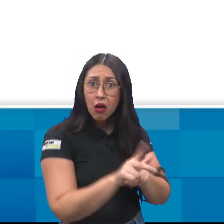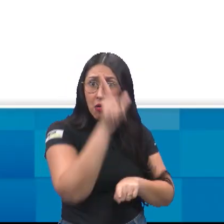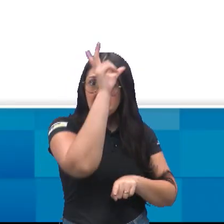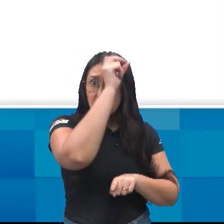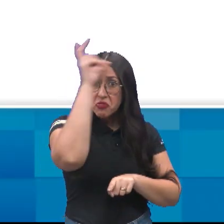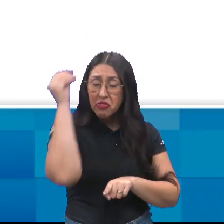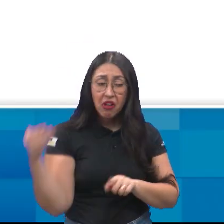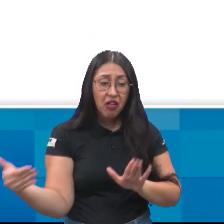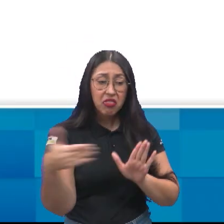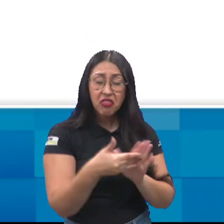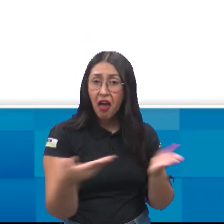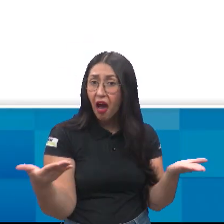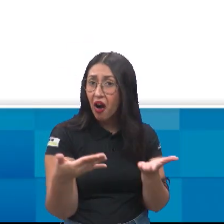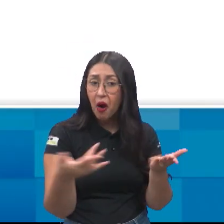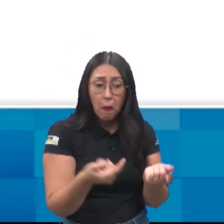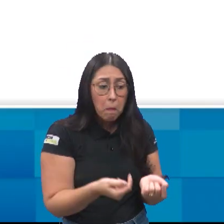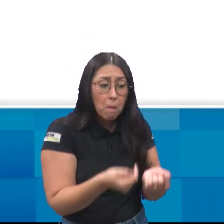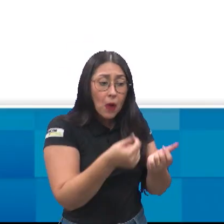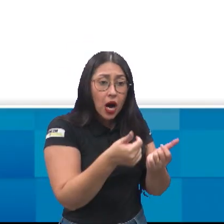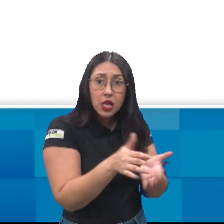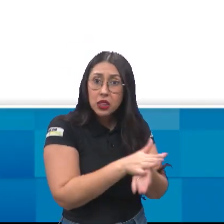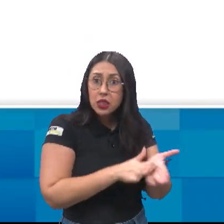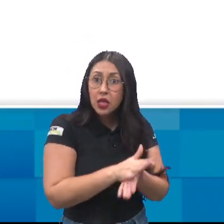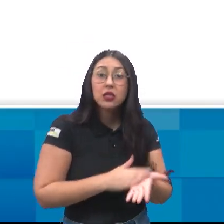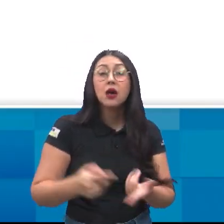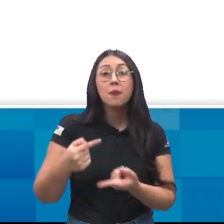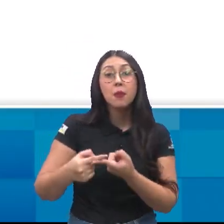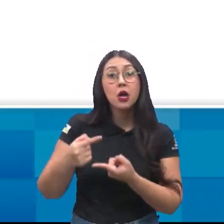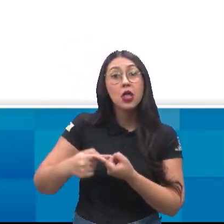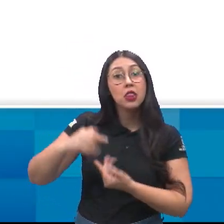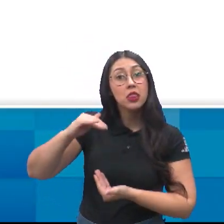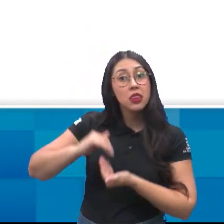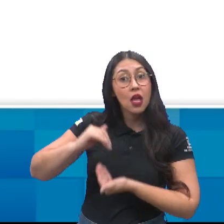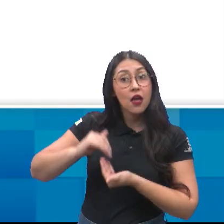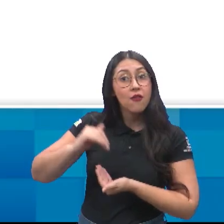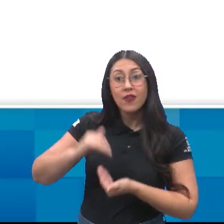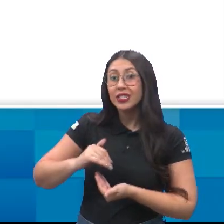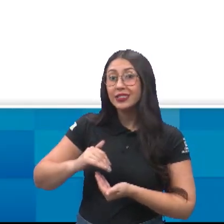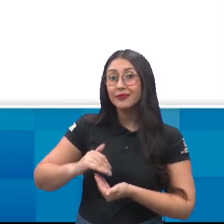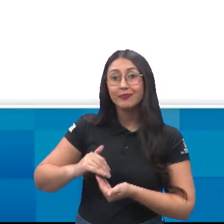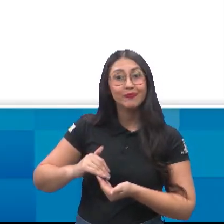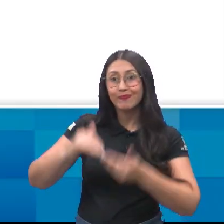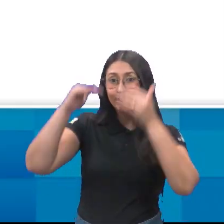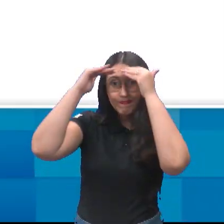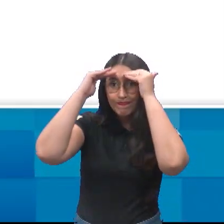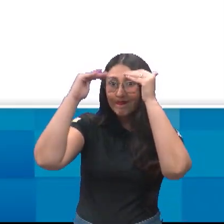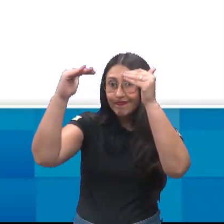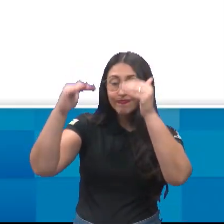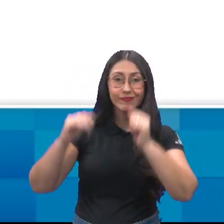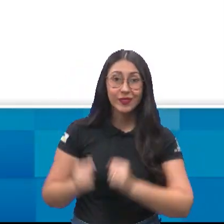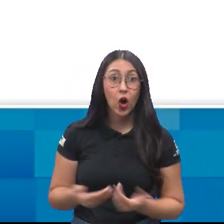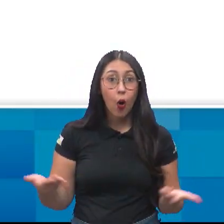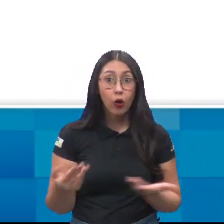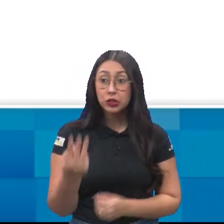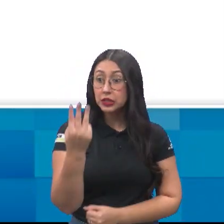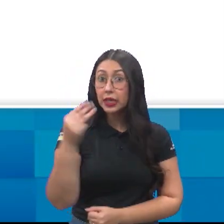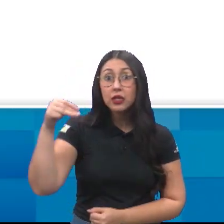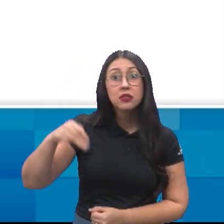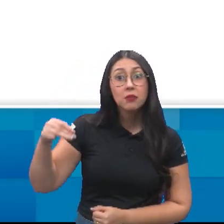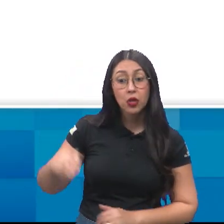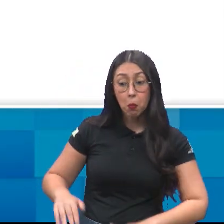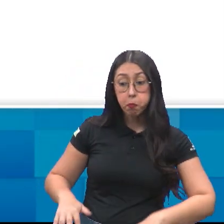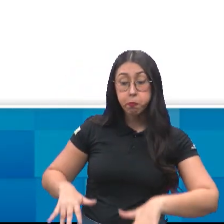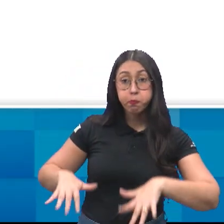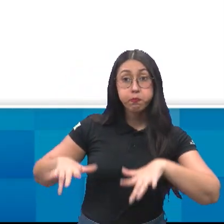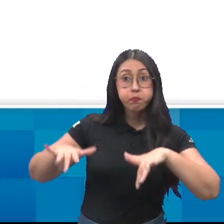não cedeu, porque a Defesa Civil não fez o laudo como deveria. Hoje subiu 3 metros, olha aí, olha a situação.